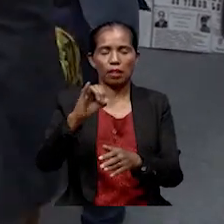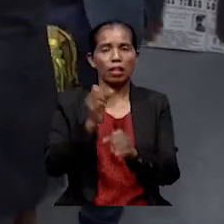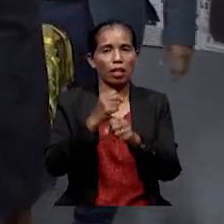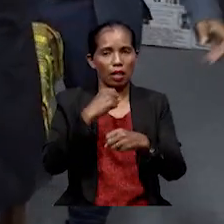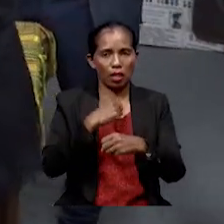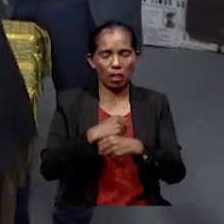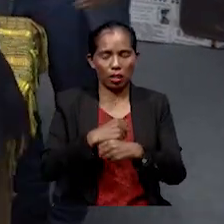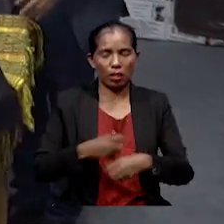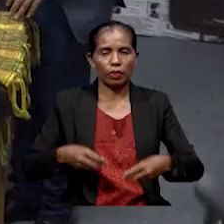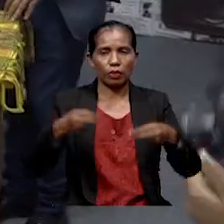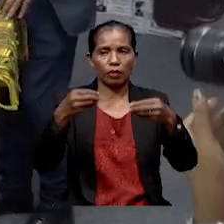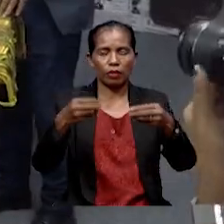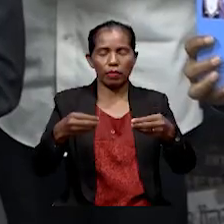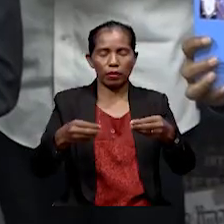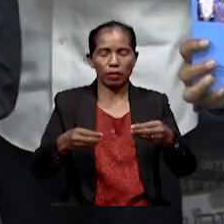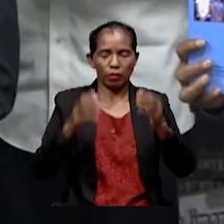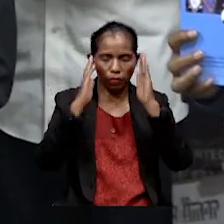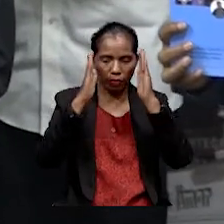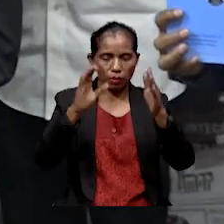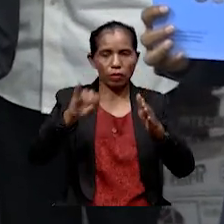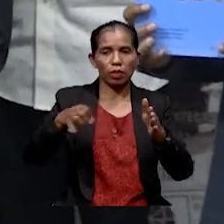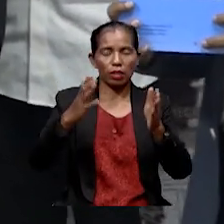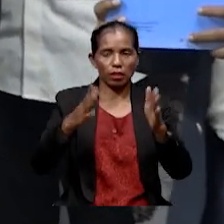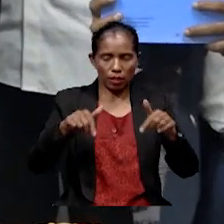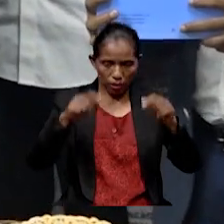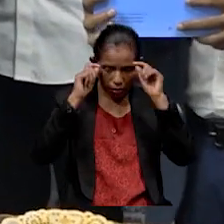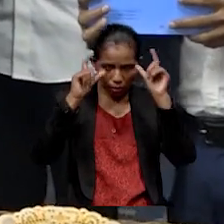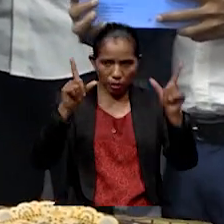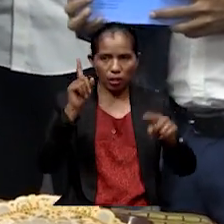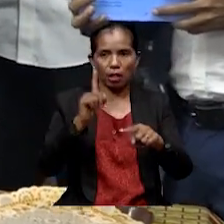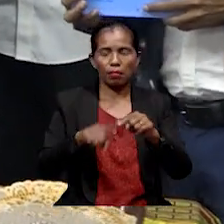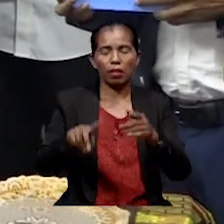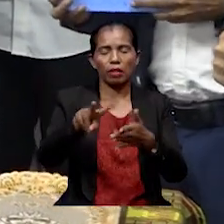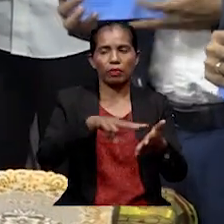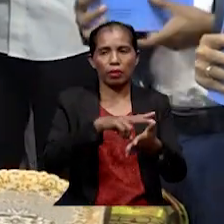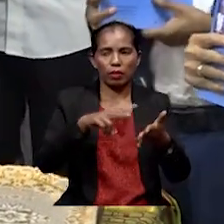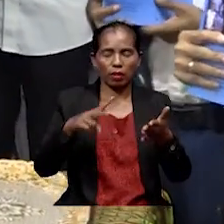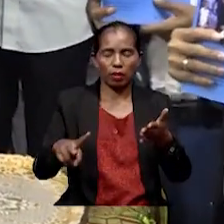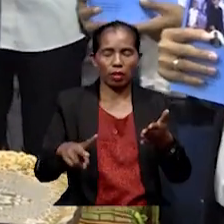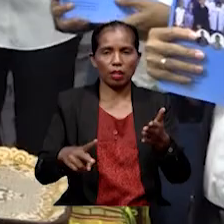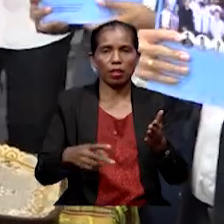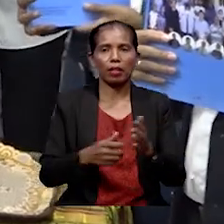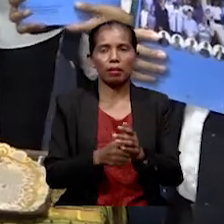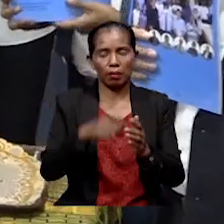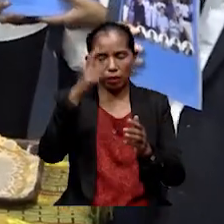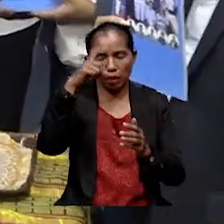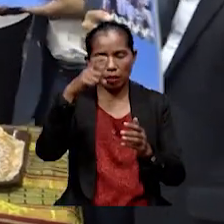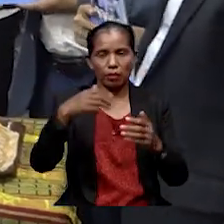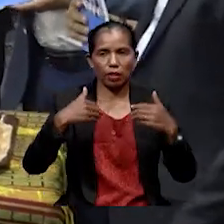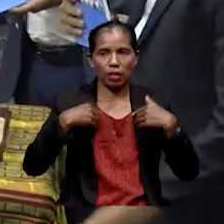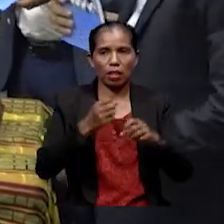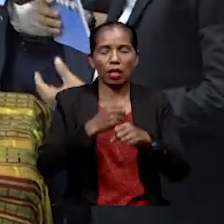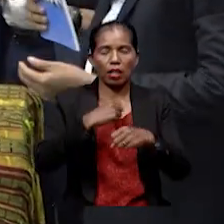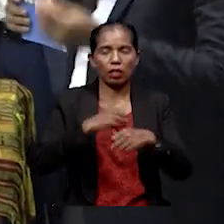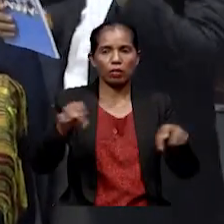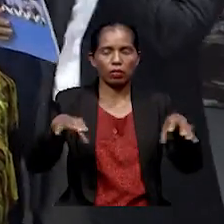atenção principal ba jornalista sira iha Timor-Leste, atula bele viola código ética nebe iha bainira hala oknar